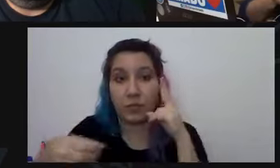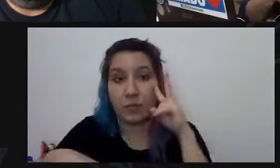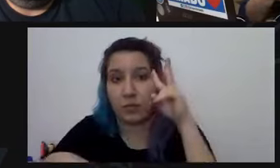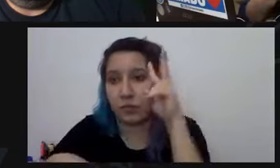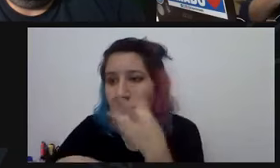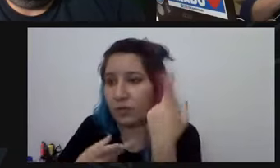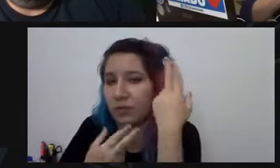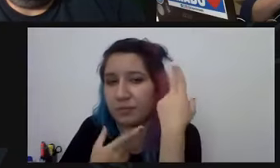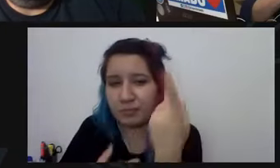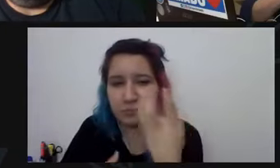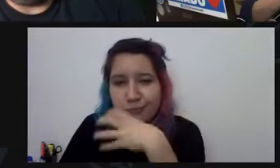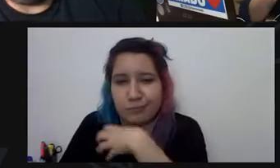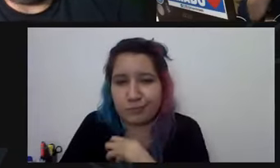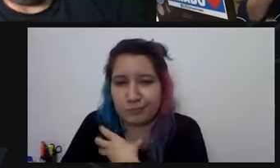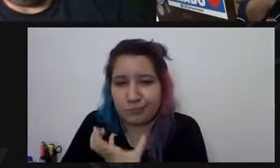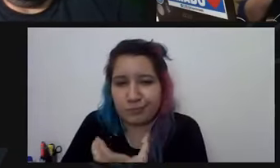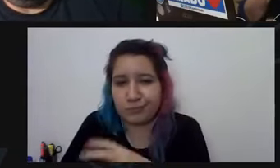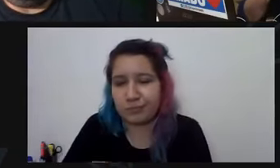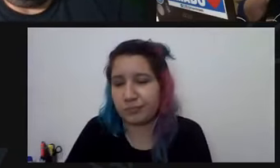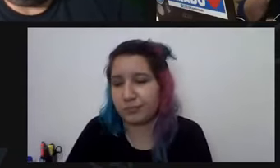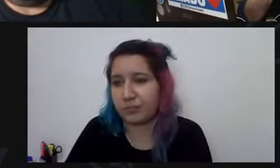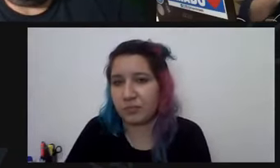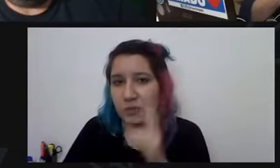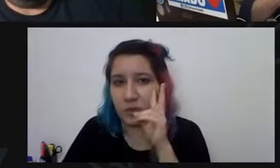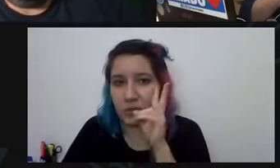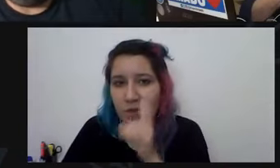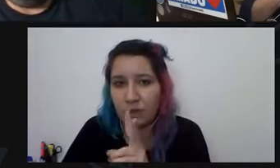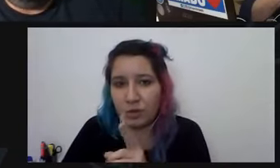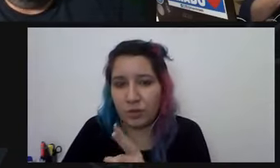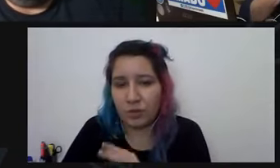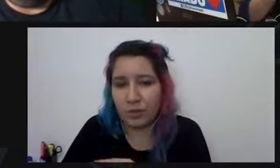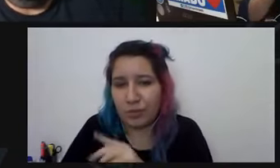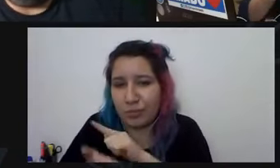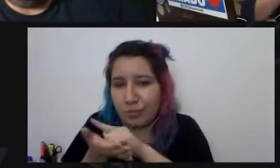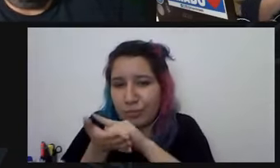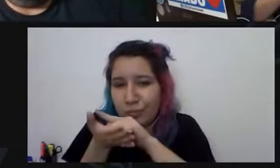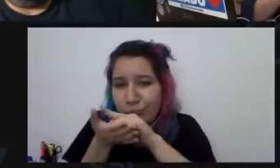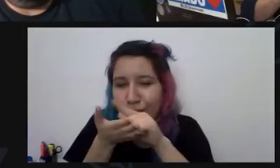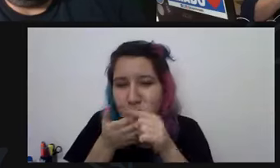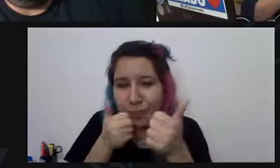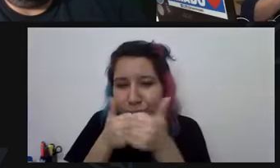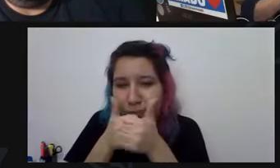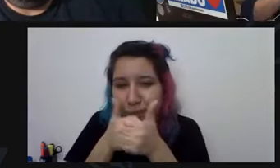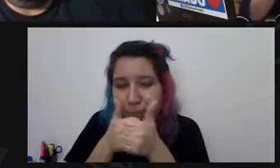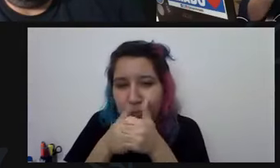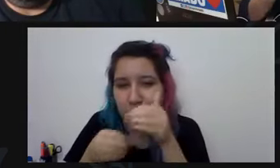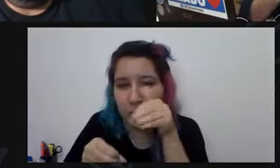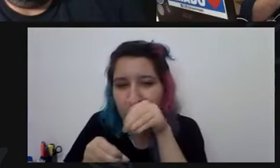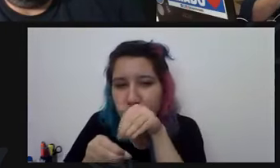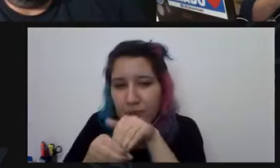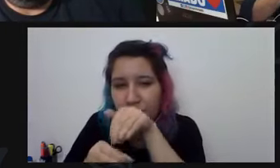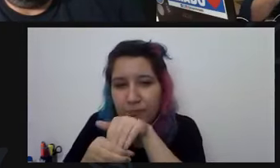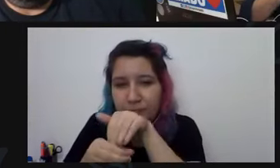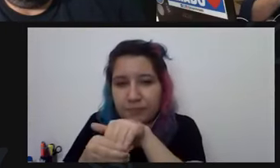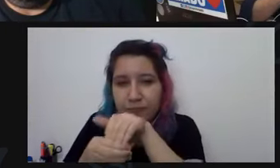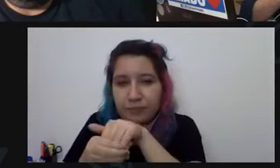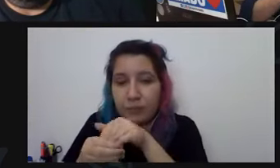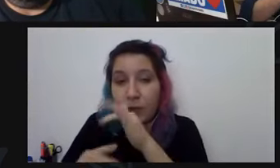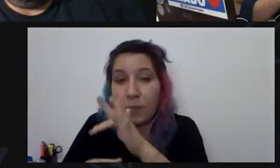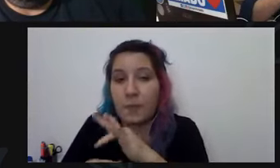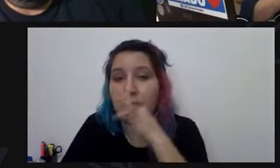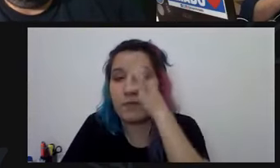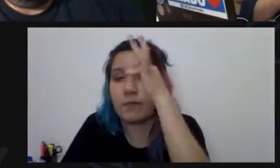a mesma realidade. E vê muita maquiagem quando chega perto da eleição. Mas nem vamos falar disso, vamos falar de